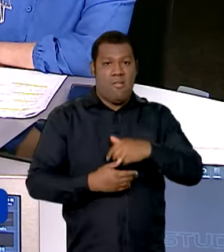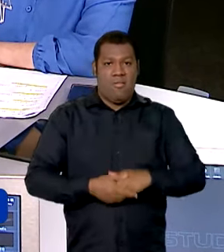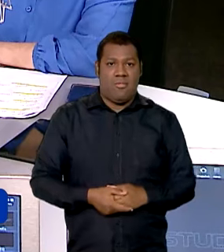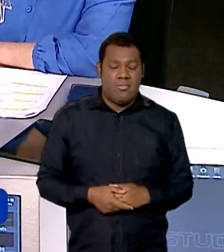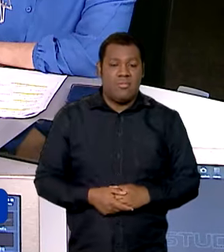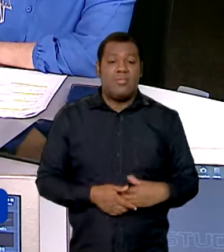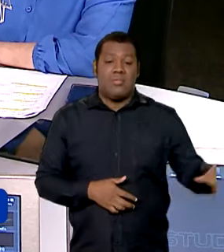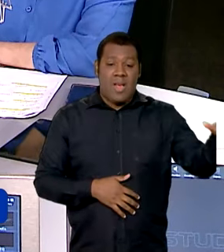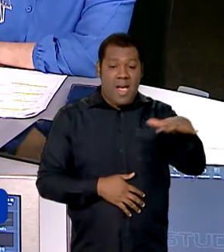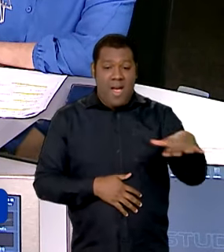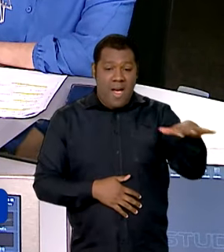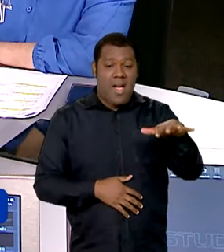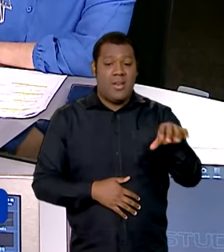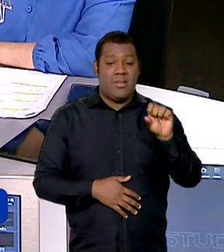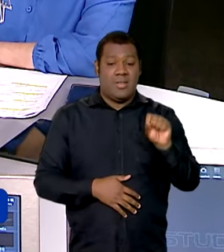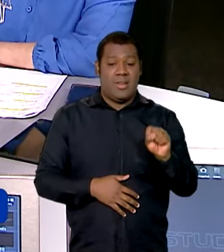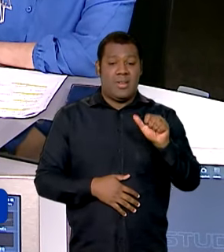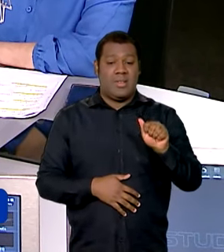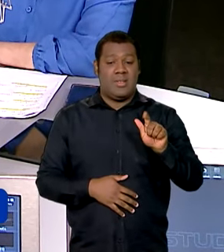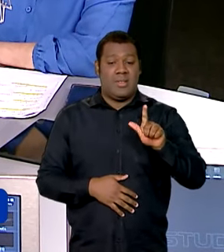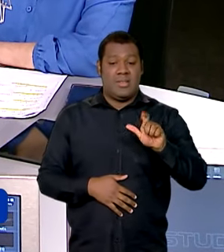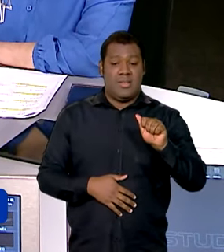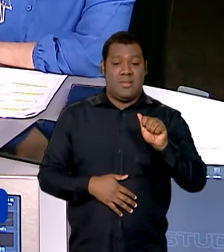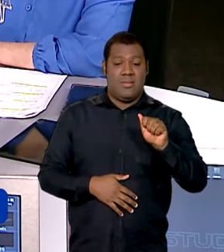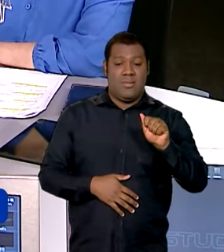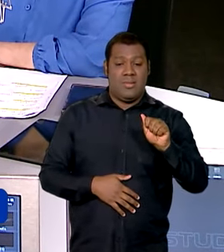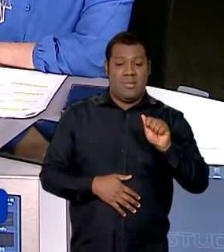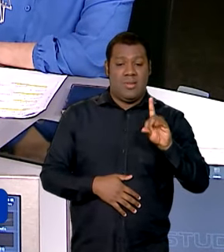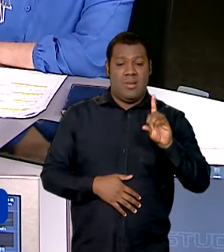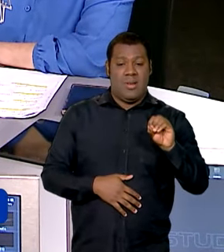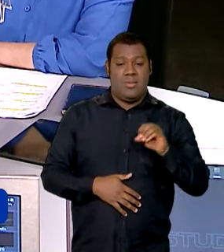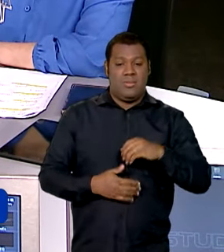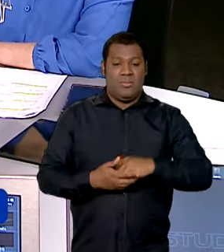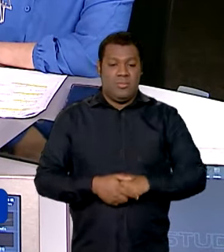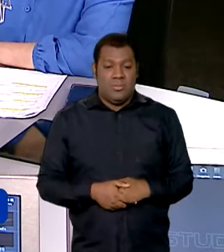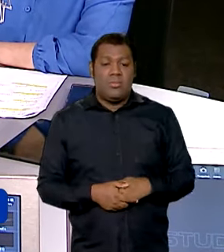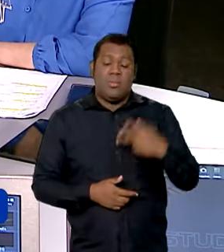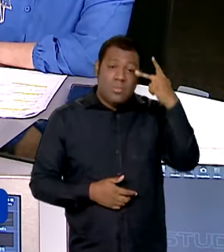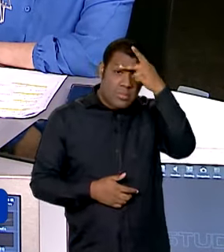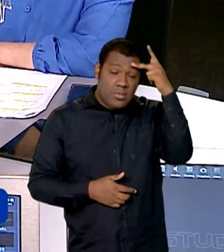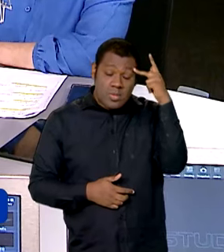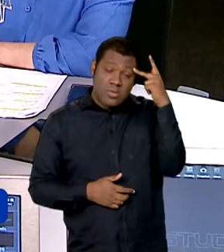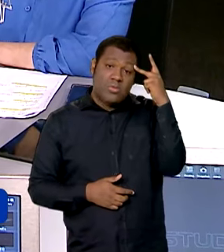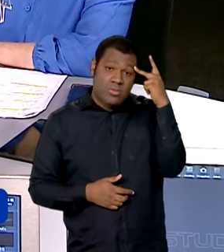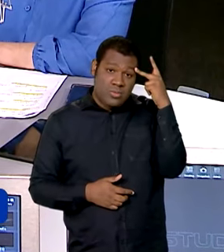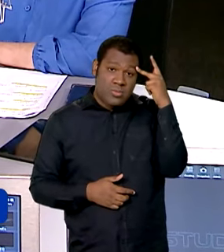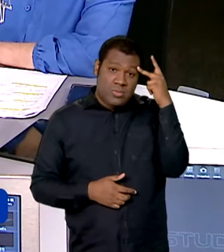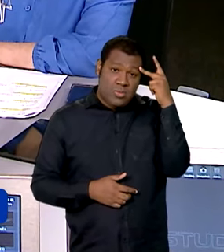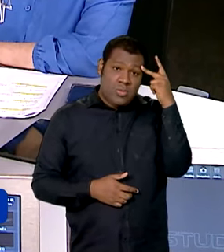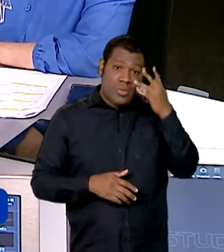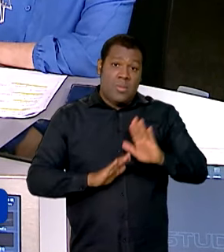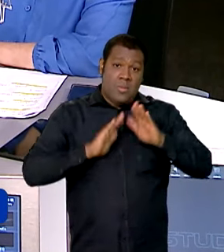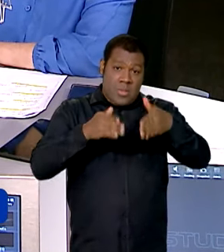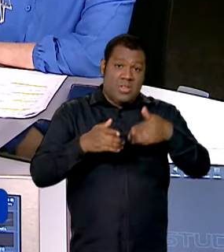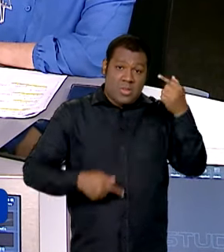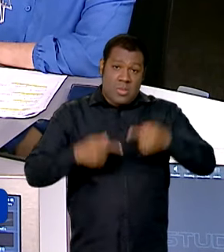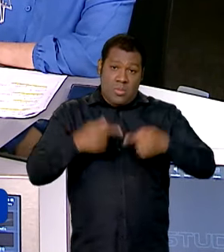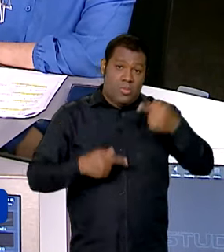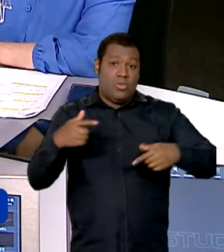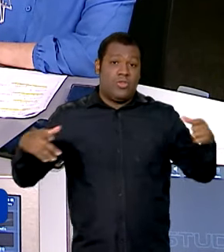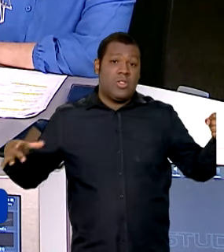Salgado do ramal do Salgado altamente reivindicado por todos que atuam eh nessa política de segurança